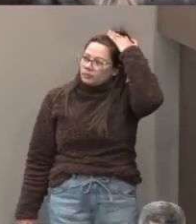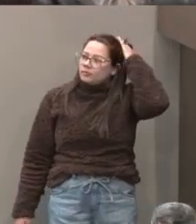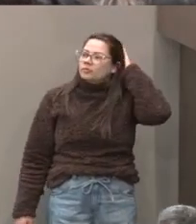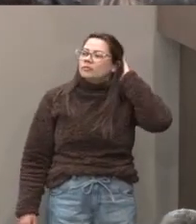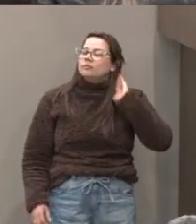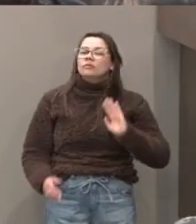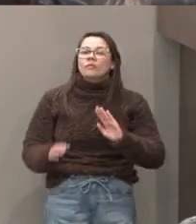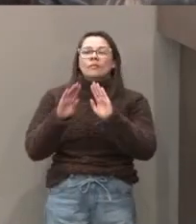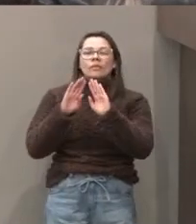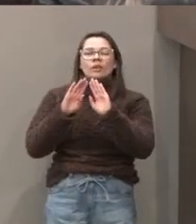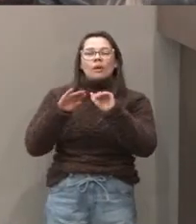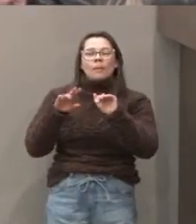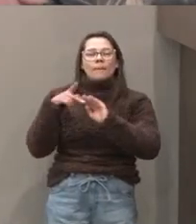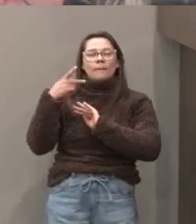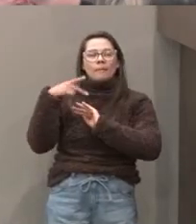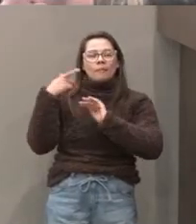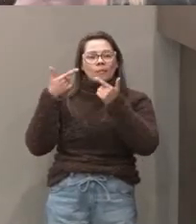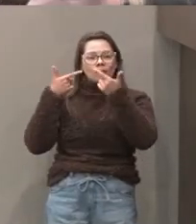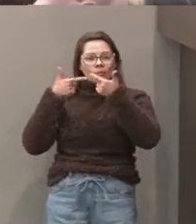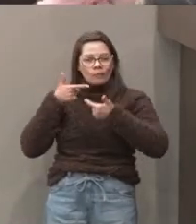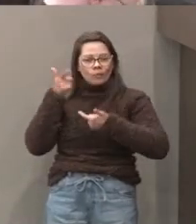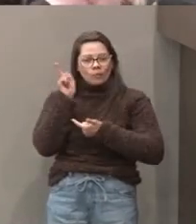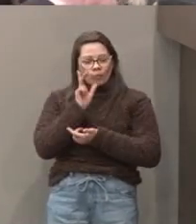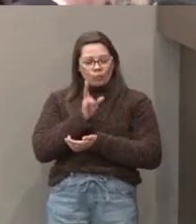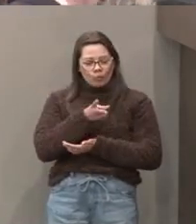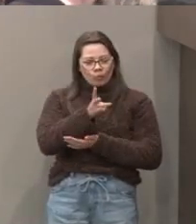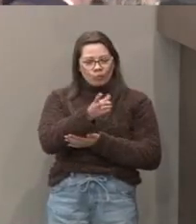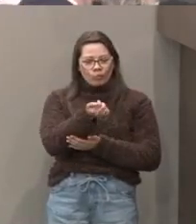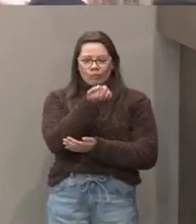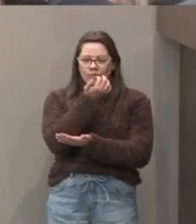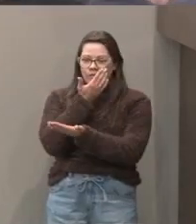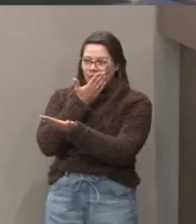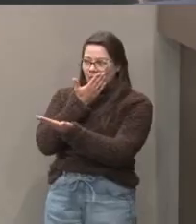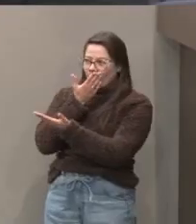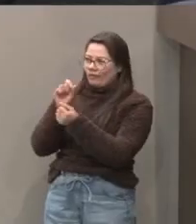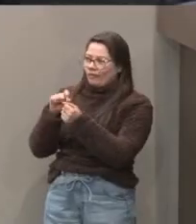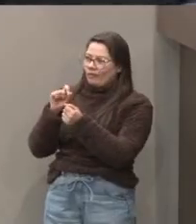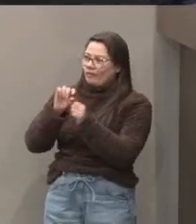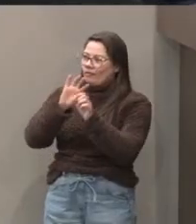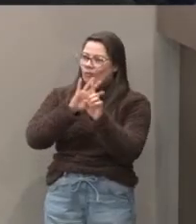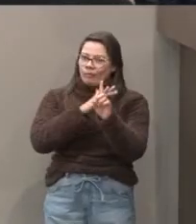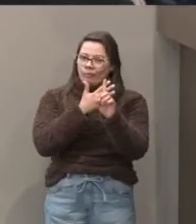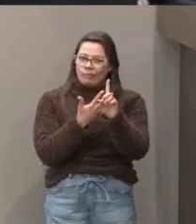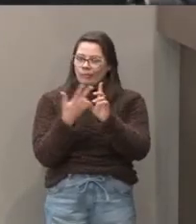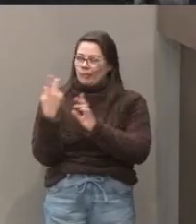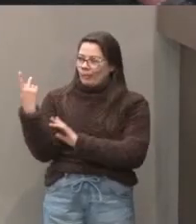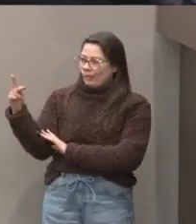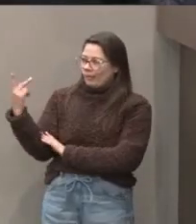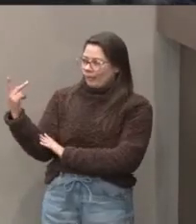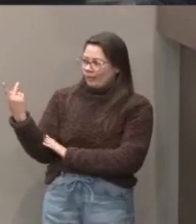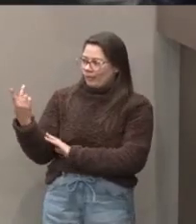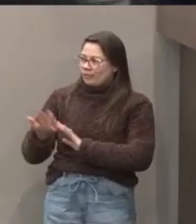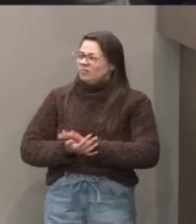Pedir para a vereadora Ada que ela possa continuar aqui na frente, que os doutores querem fazer uma homenagem para a senhora também.